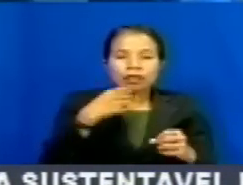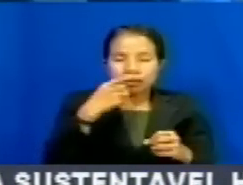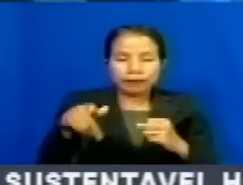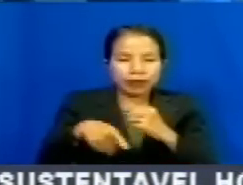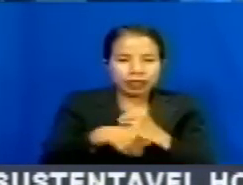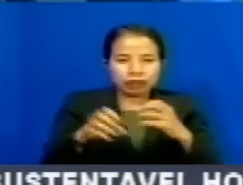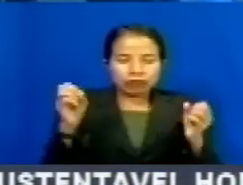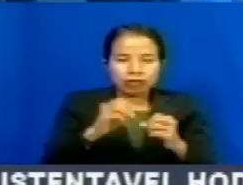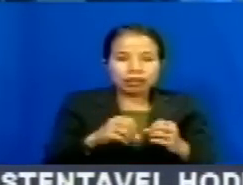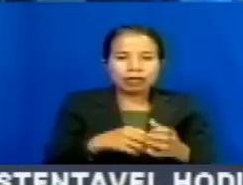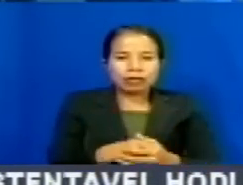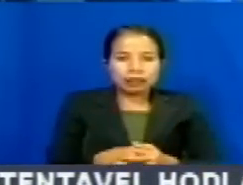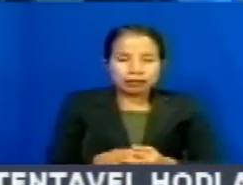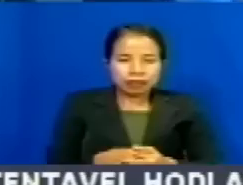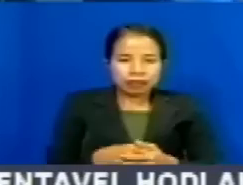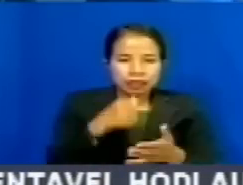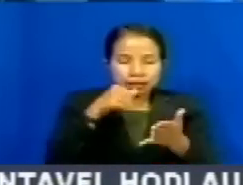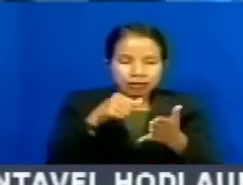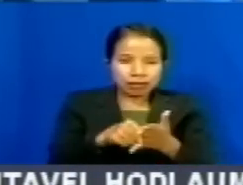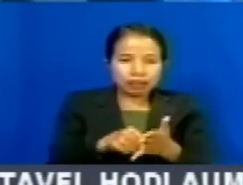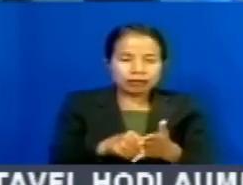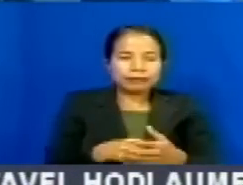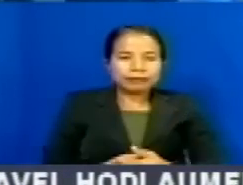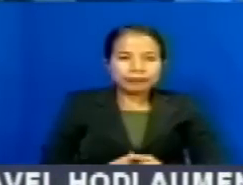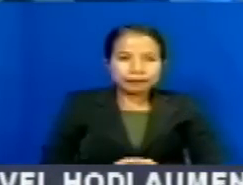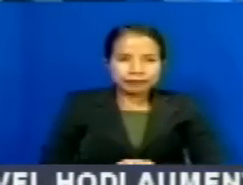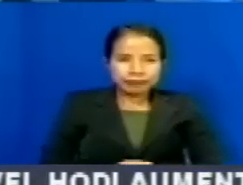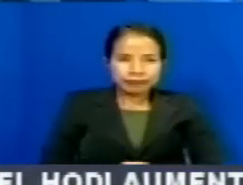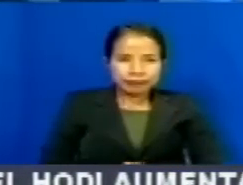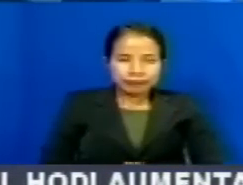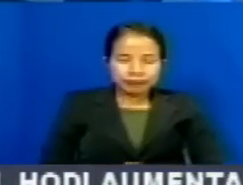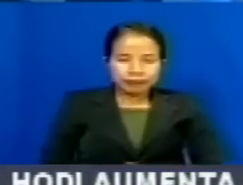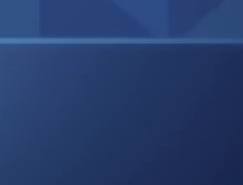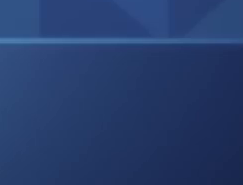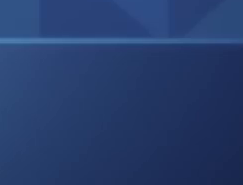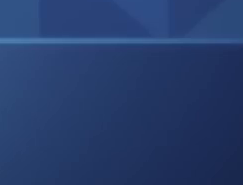pedido demissão. João Aníbal, Bento Martins, ba RTTL.